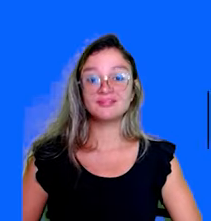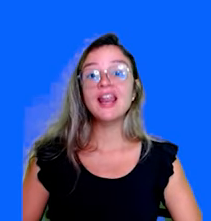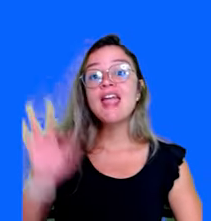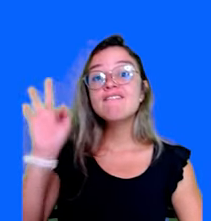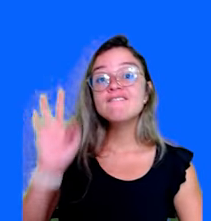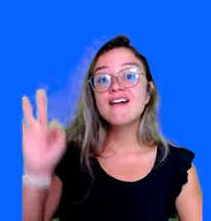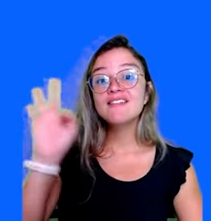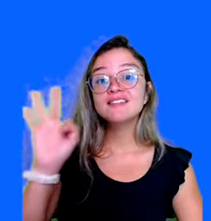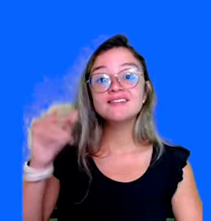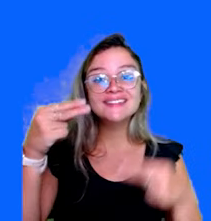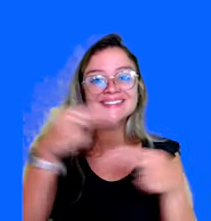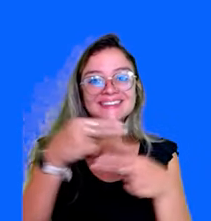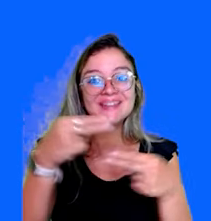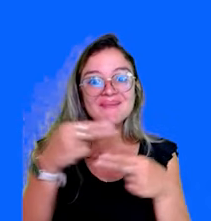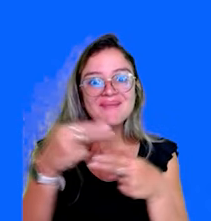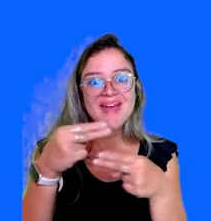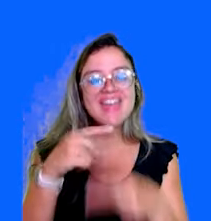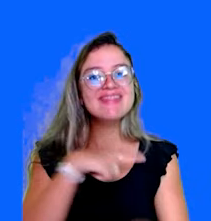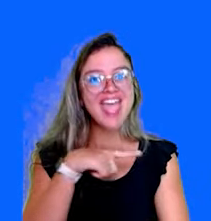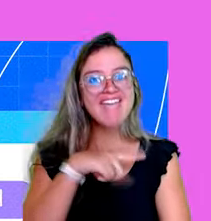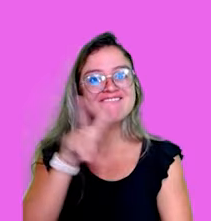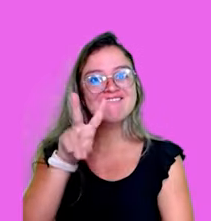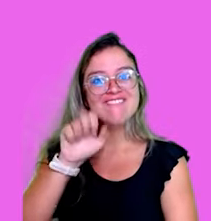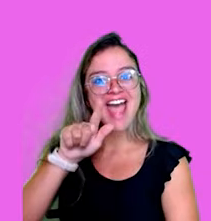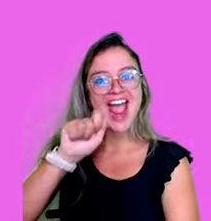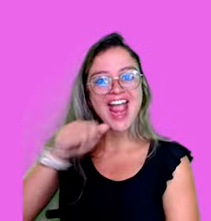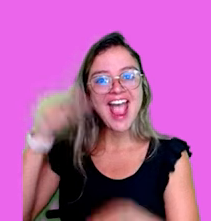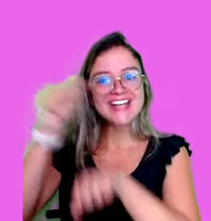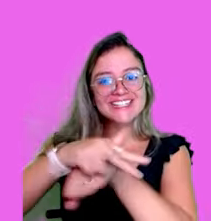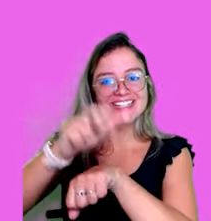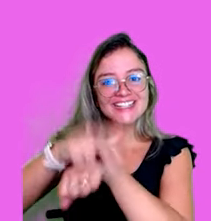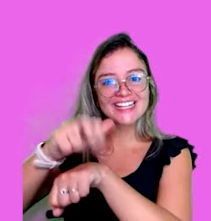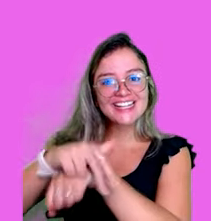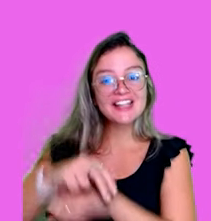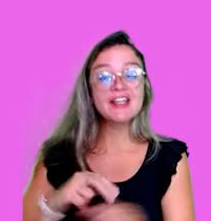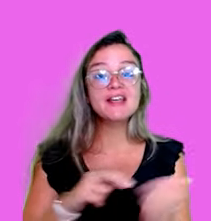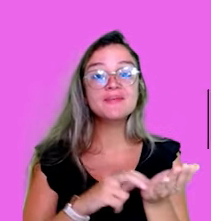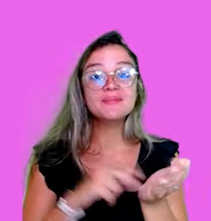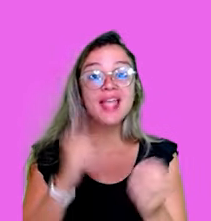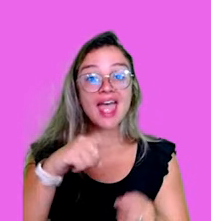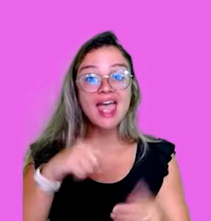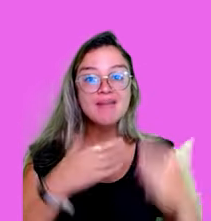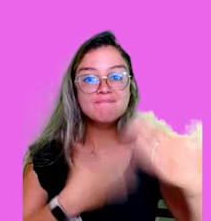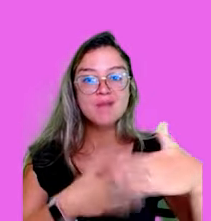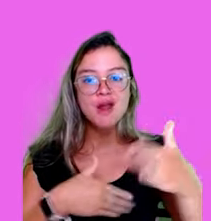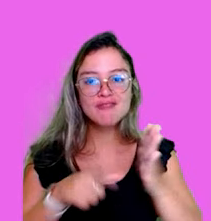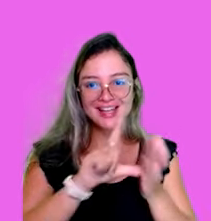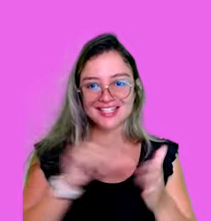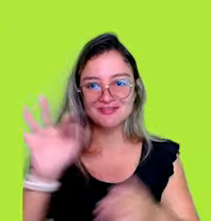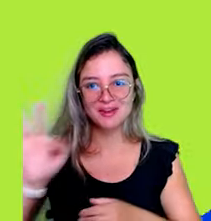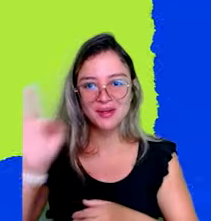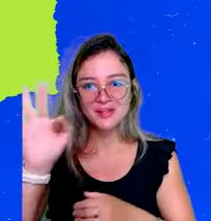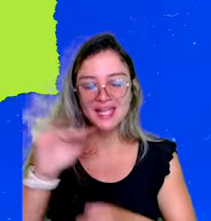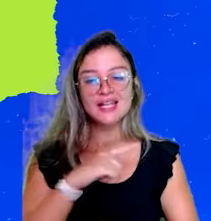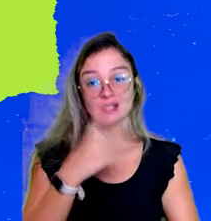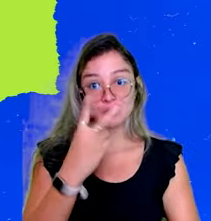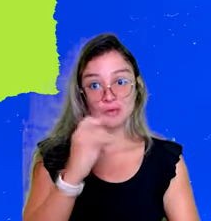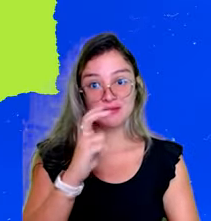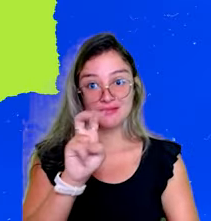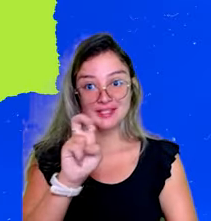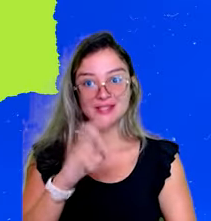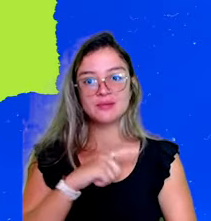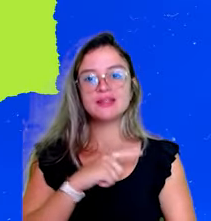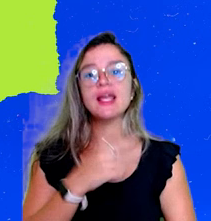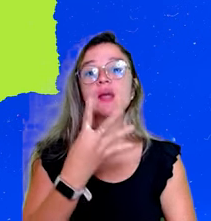A Faculdade Sebrae está com vagas abertas para o vestibular do primeiro semestre de 2025. São